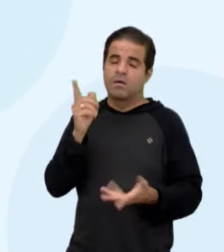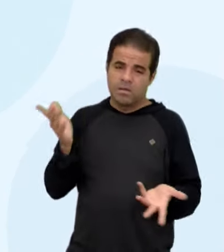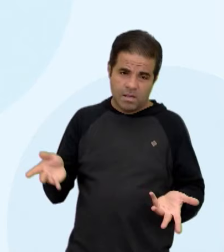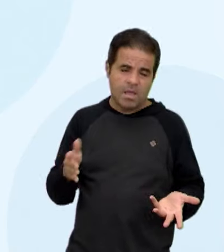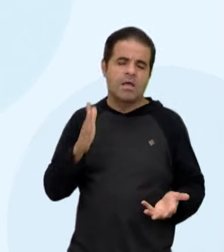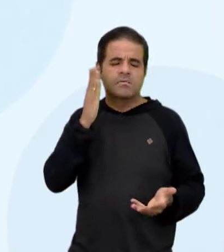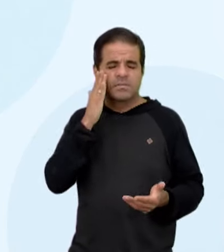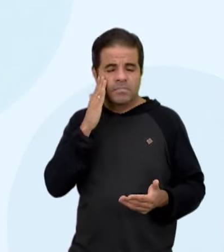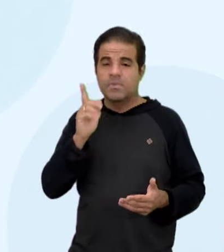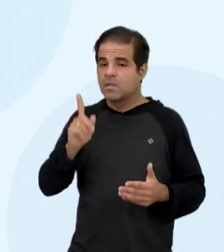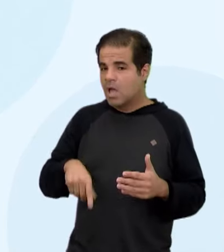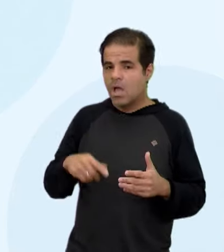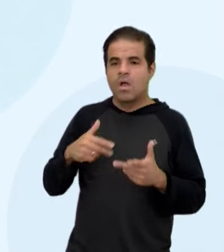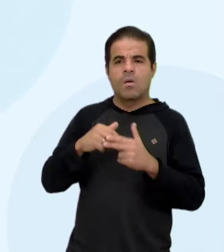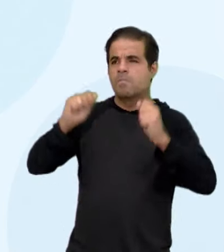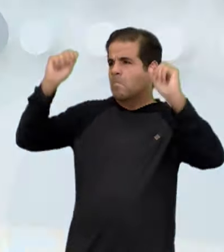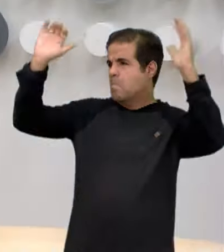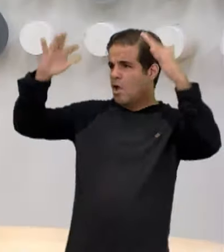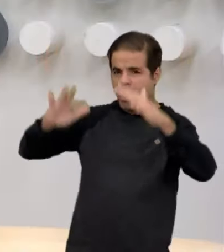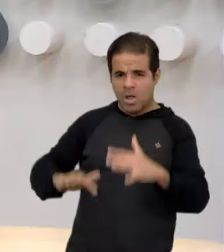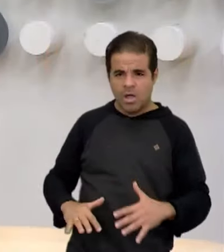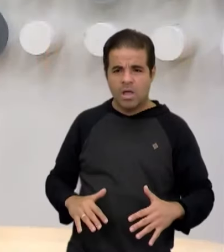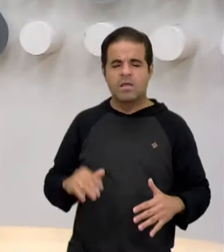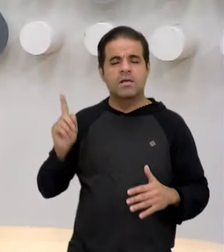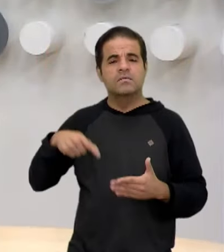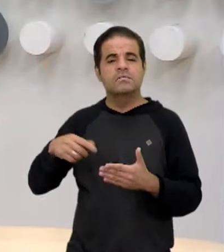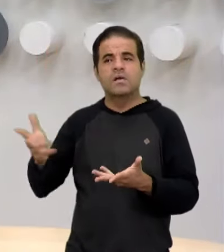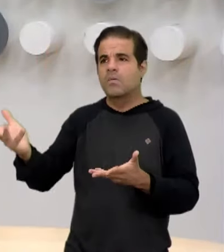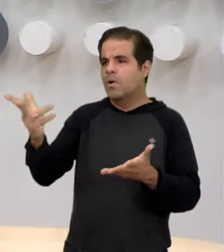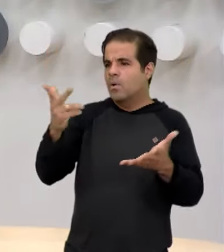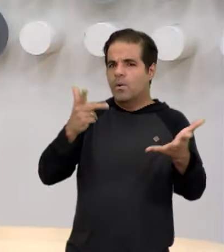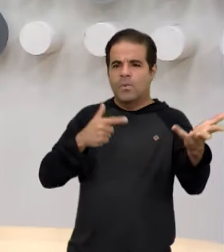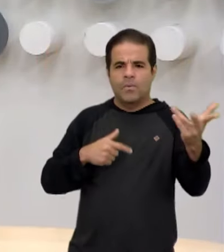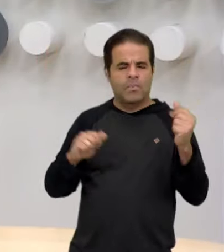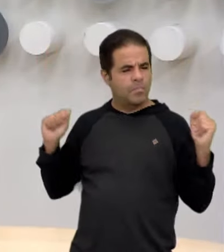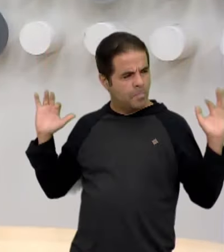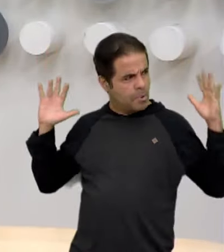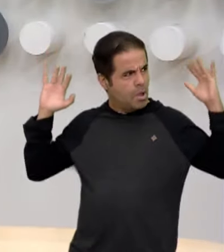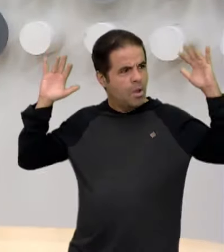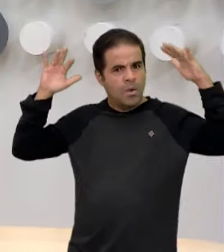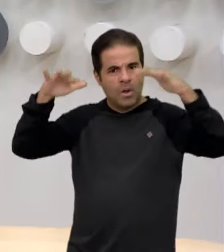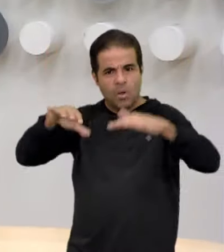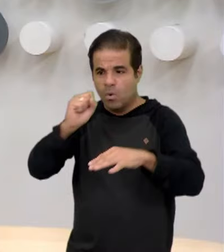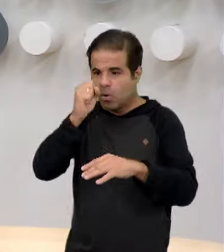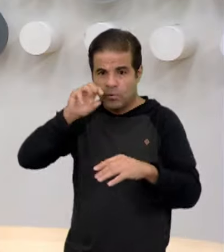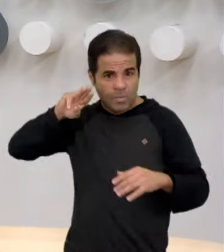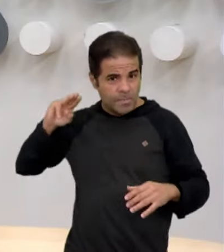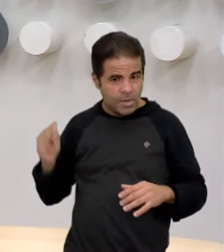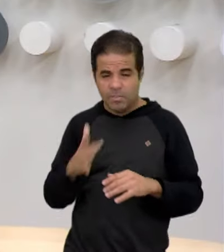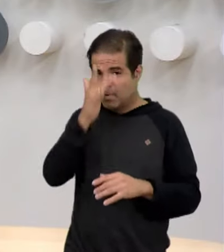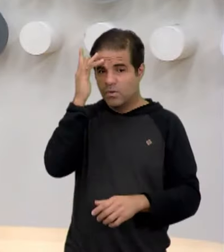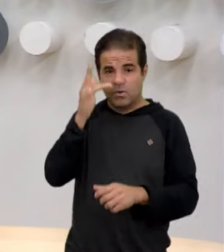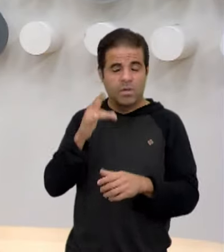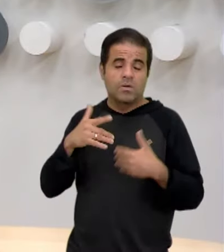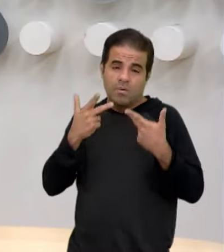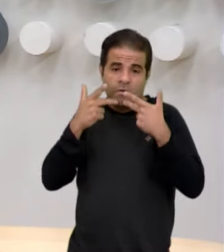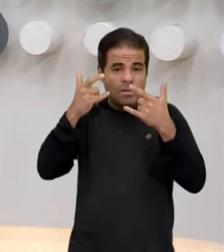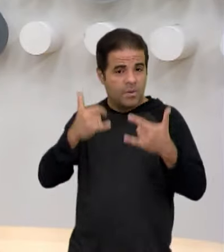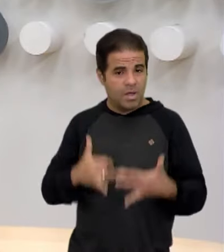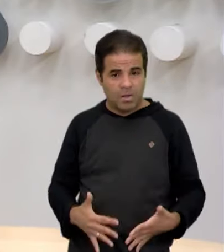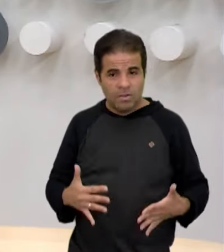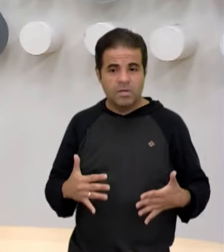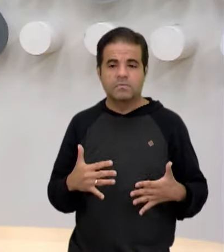apesar, né, de ser aí uma ruína, como ela atrai muitos turistas, 8 milhões por ano, a gente está falando